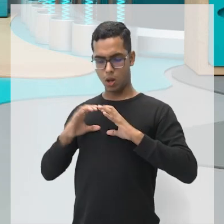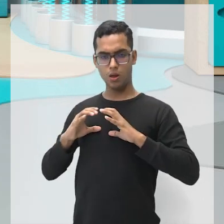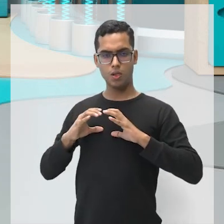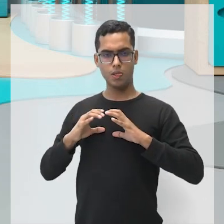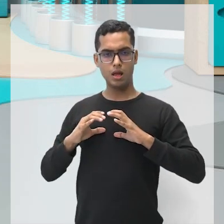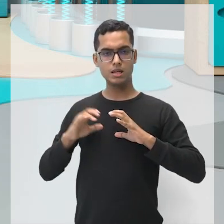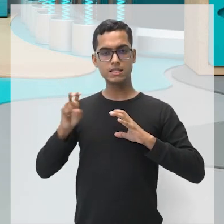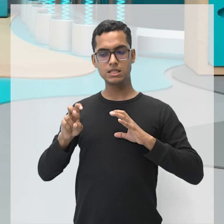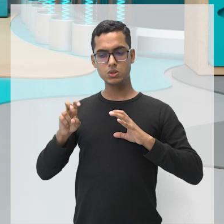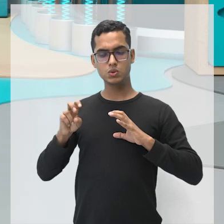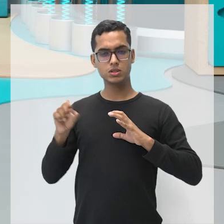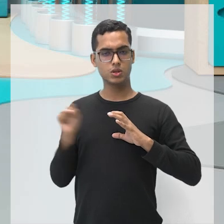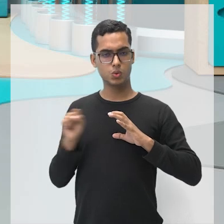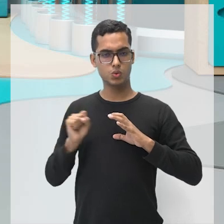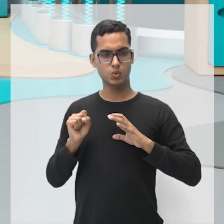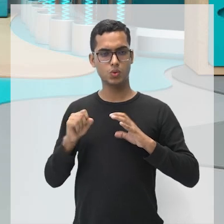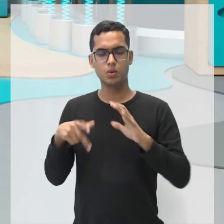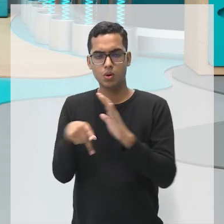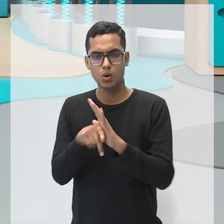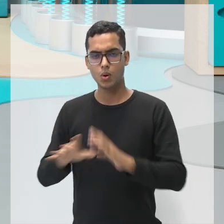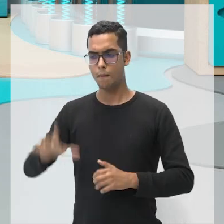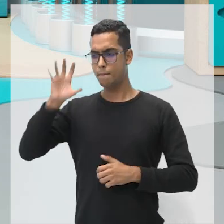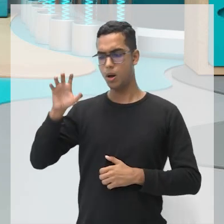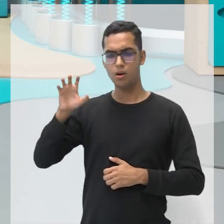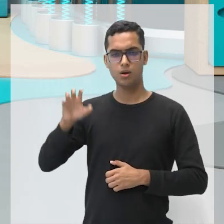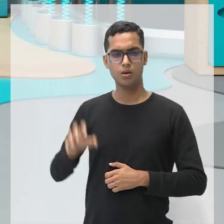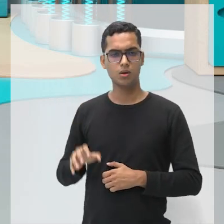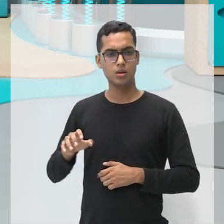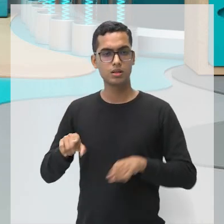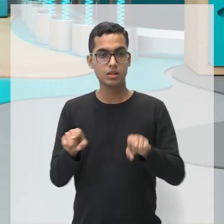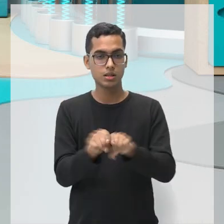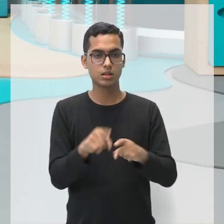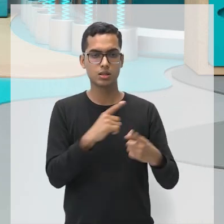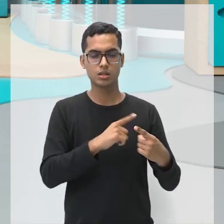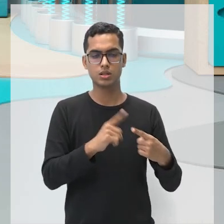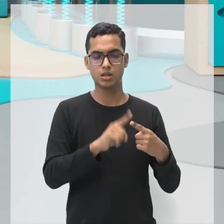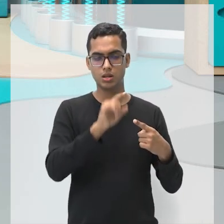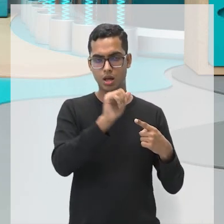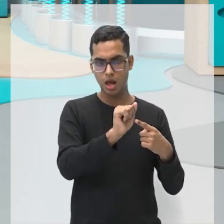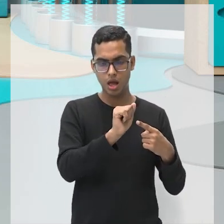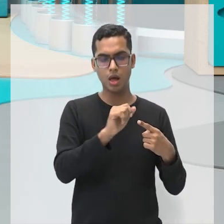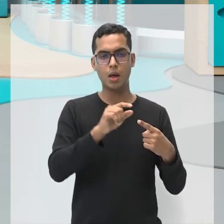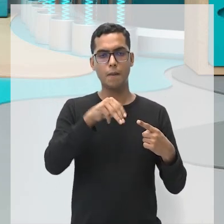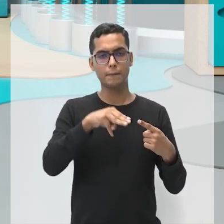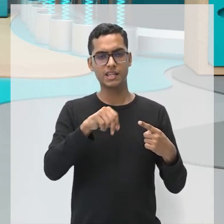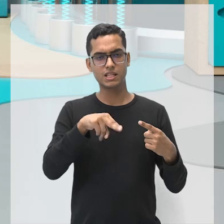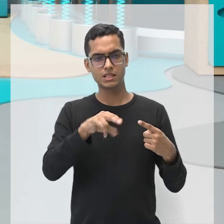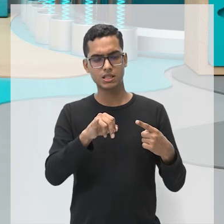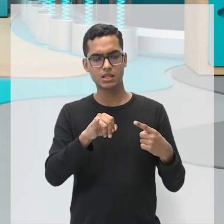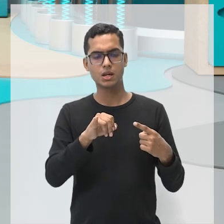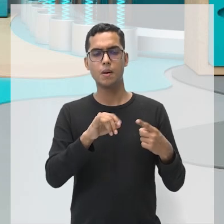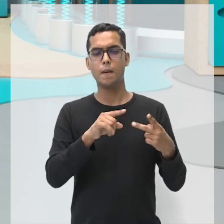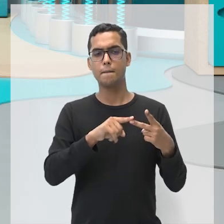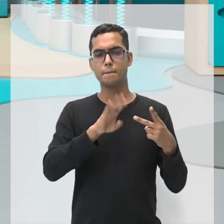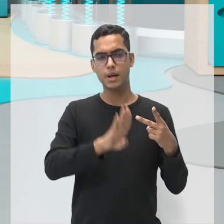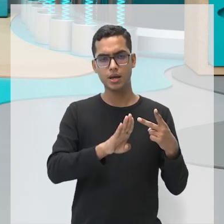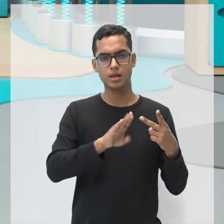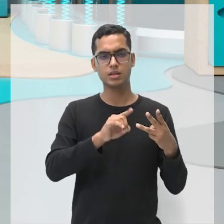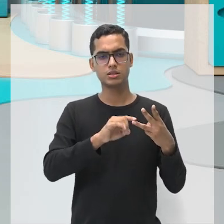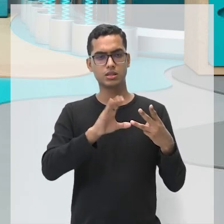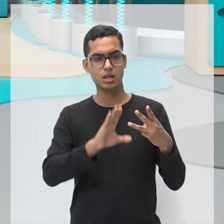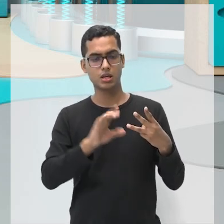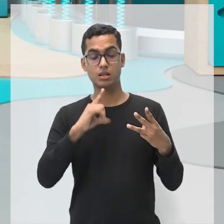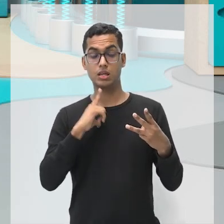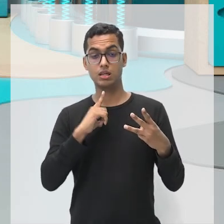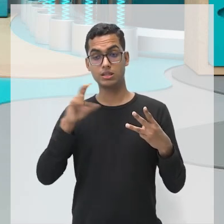na categoria mini A e 3 segundos ali na categoria mini B e C, ok? Cada equipe no mini A